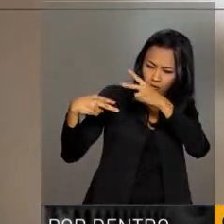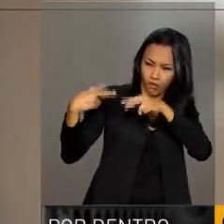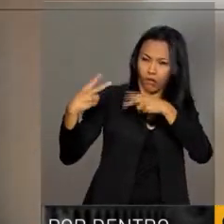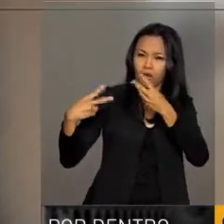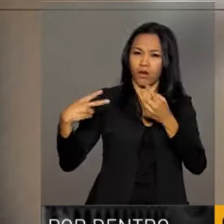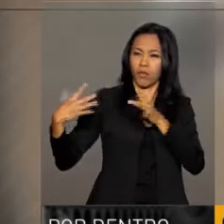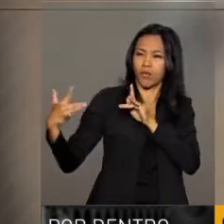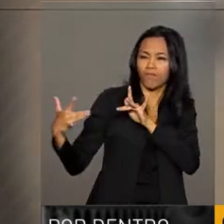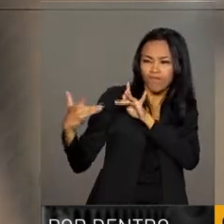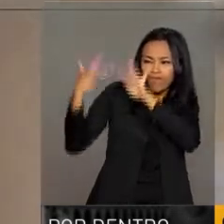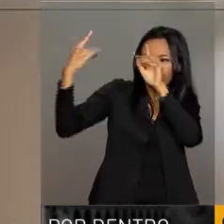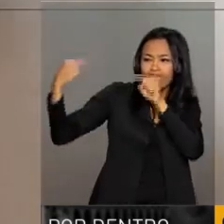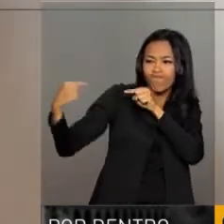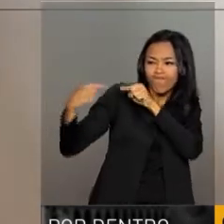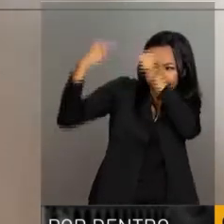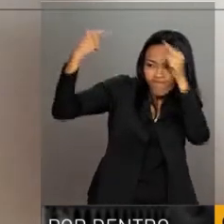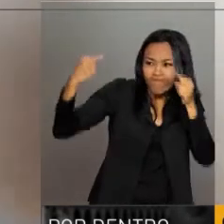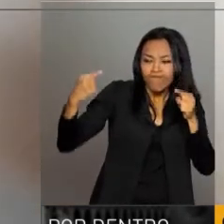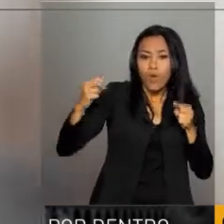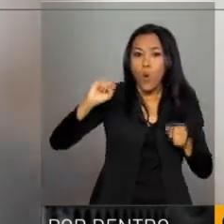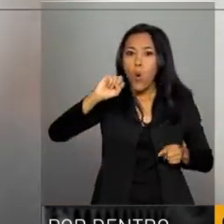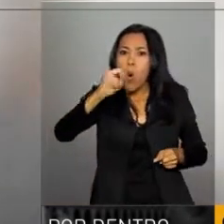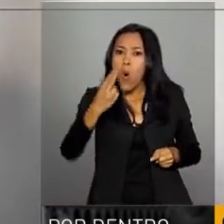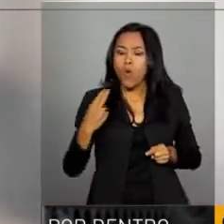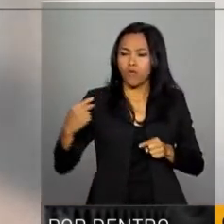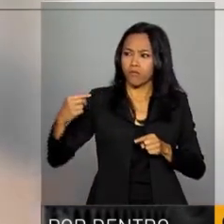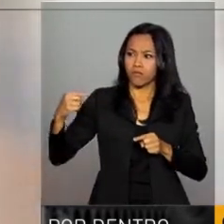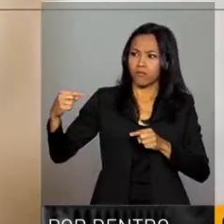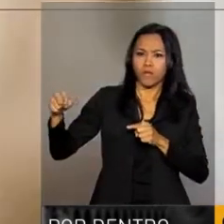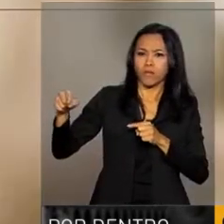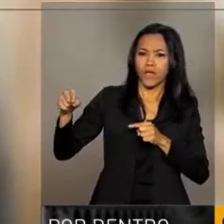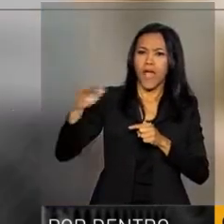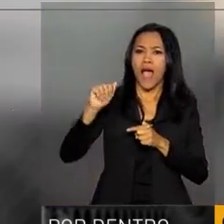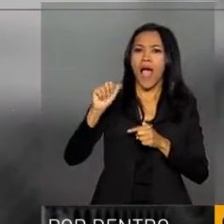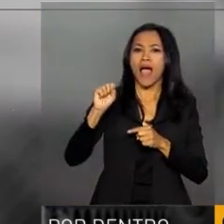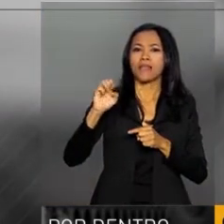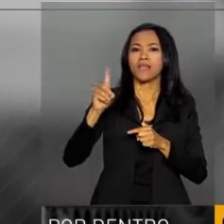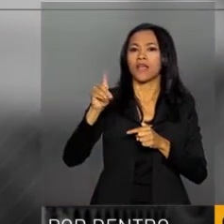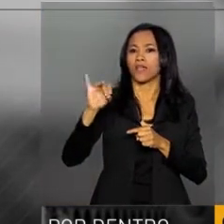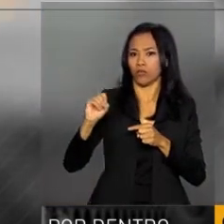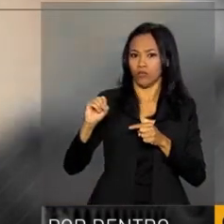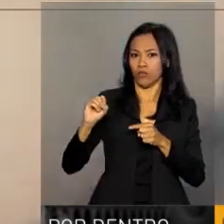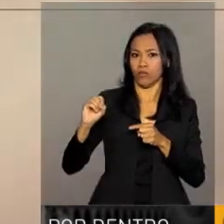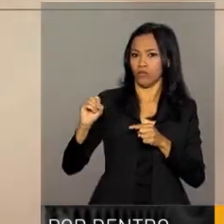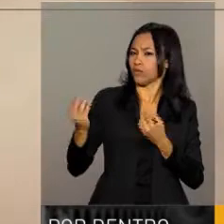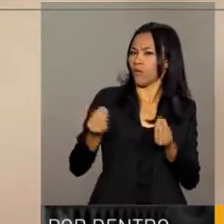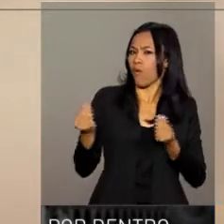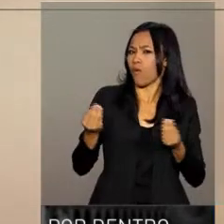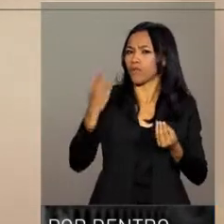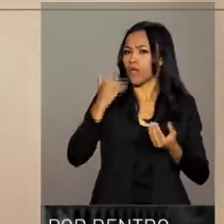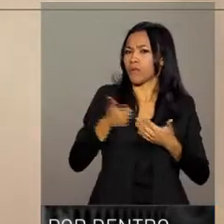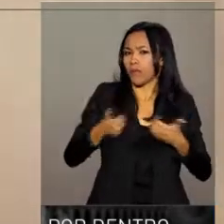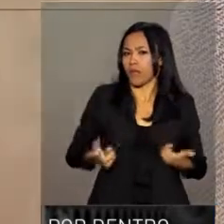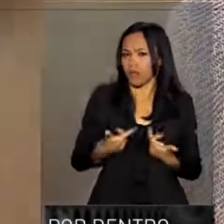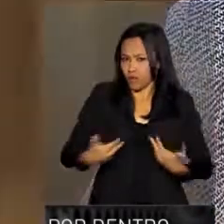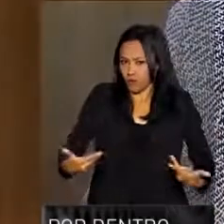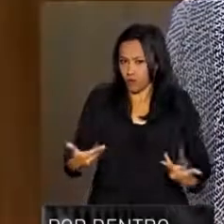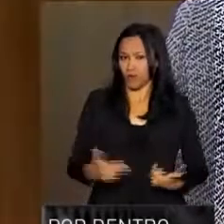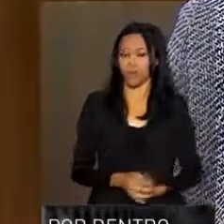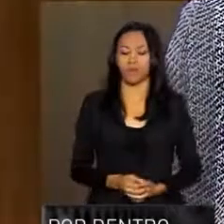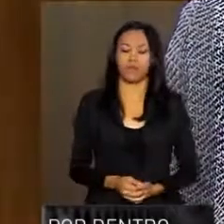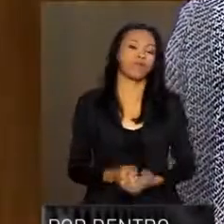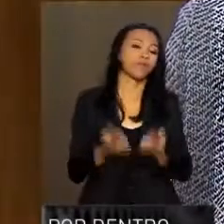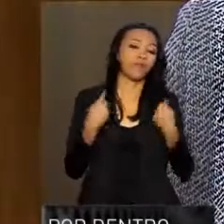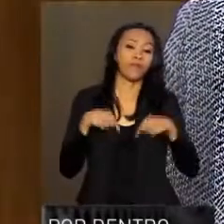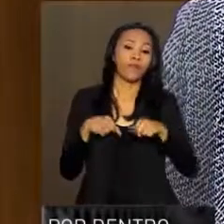afinidade ou tentativa dela e o assédio tal qual conhecemos tem razão por isso que eu falo que esse